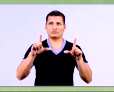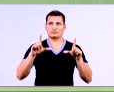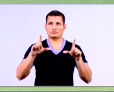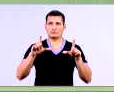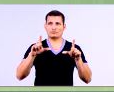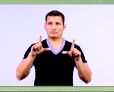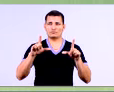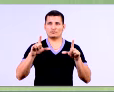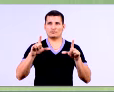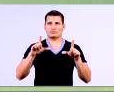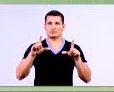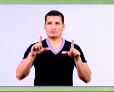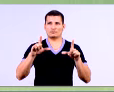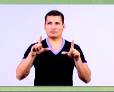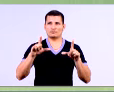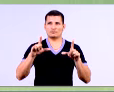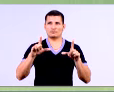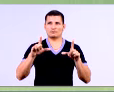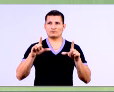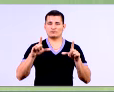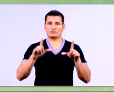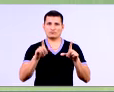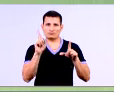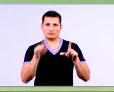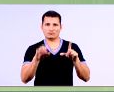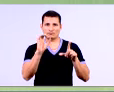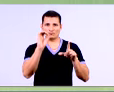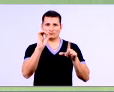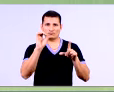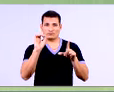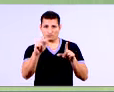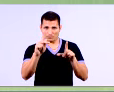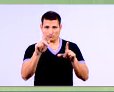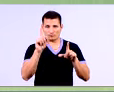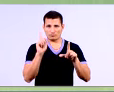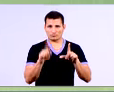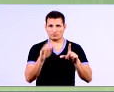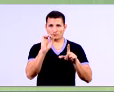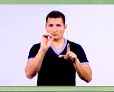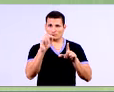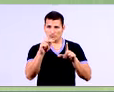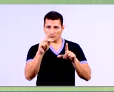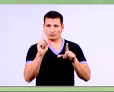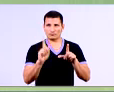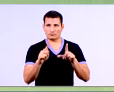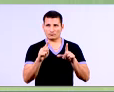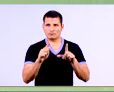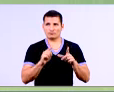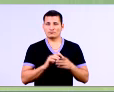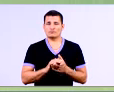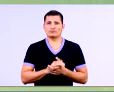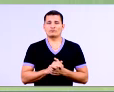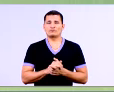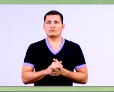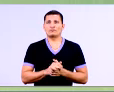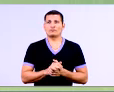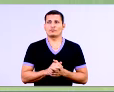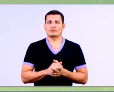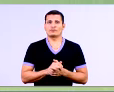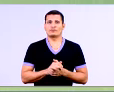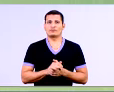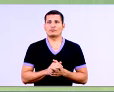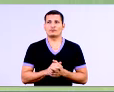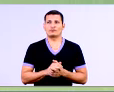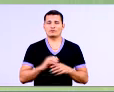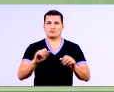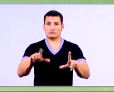o usuário terá este resultado com o botão OK, confirmando que ele entendeu e recebeu a